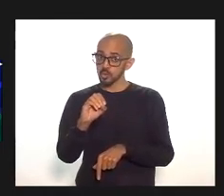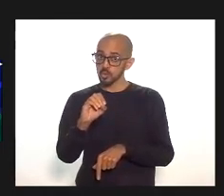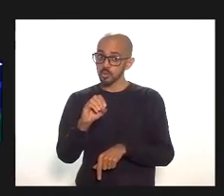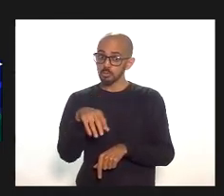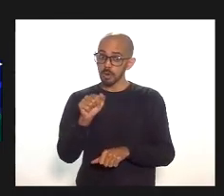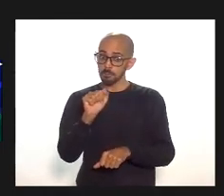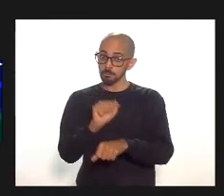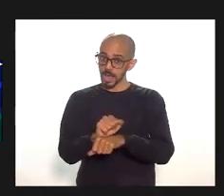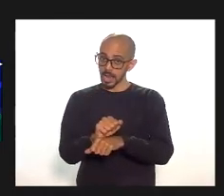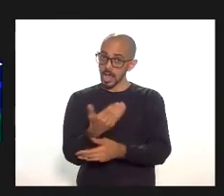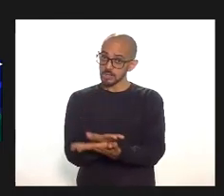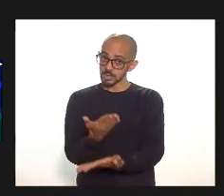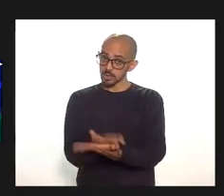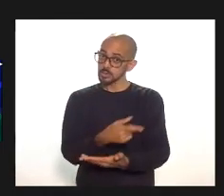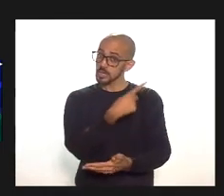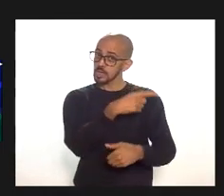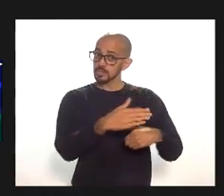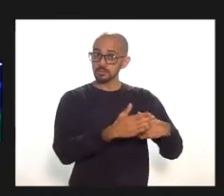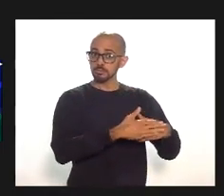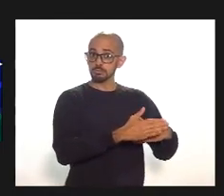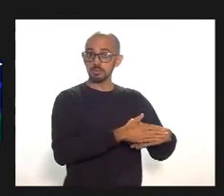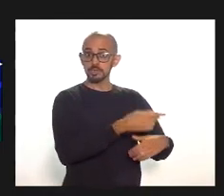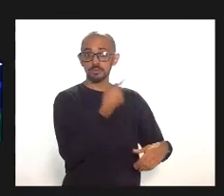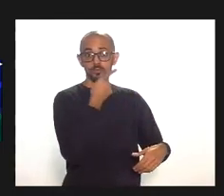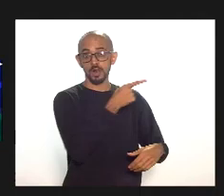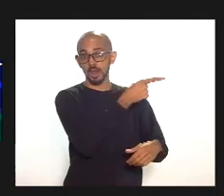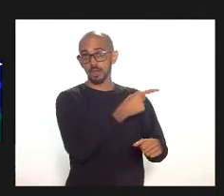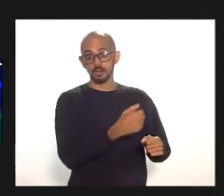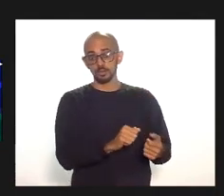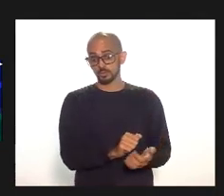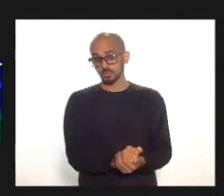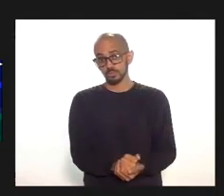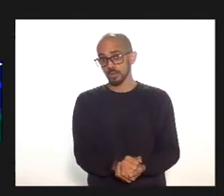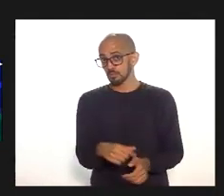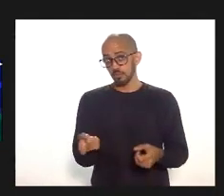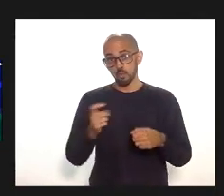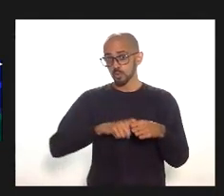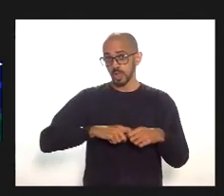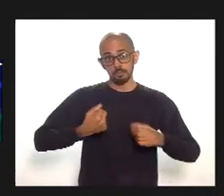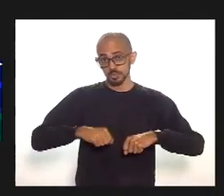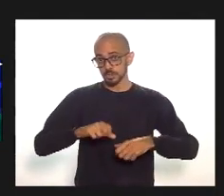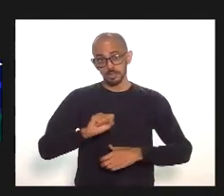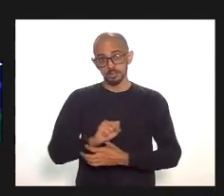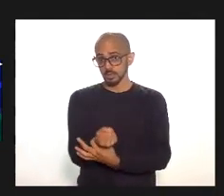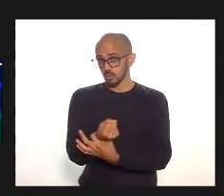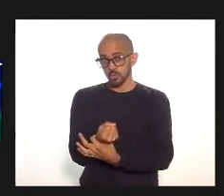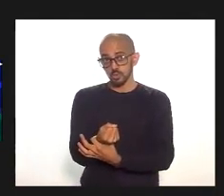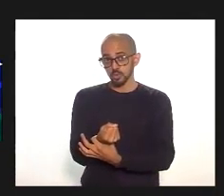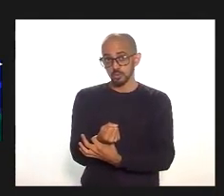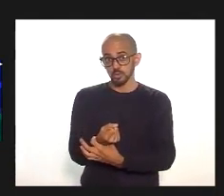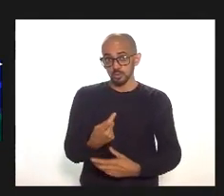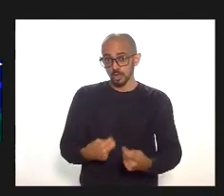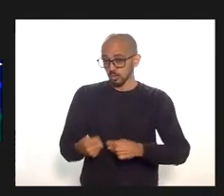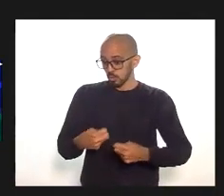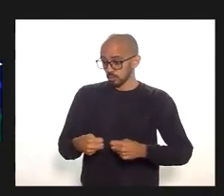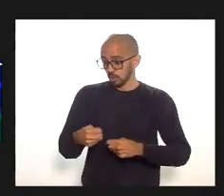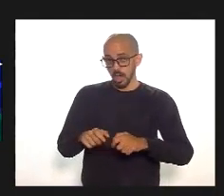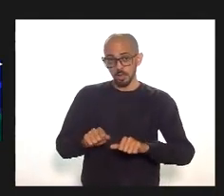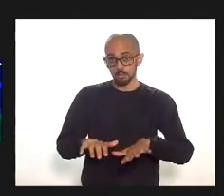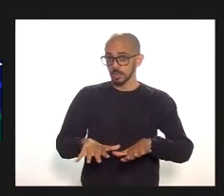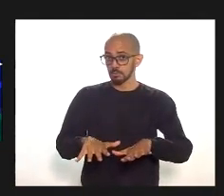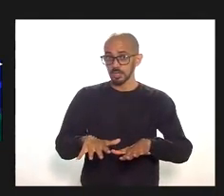presenciais. Eles próprios destacam que a retomada só pode se dar em condições seguras de controle da pandemia, e que